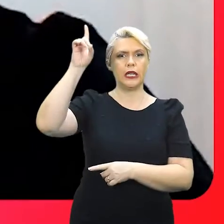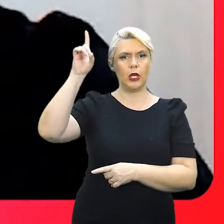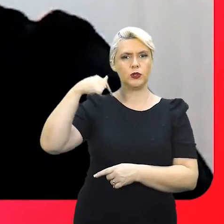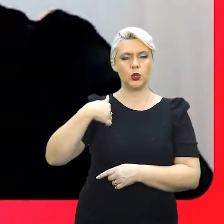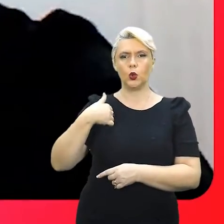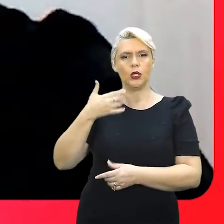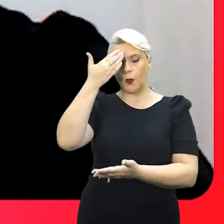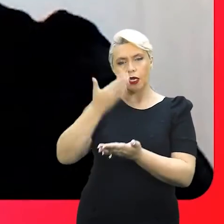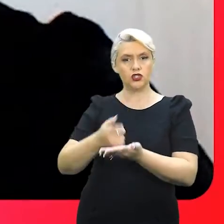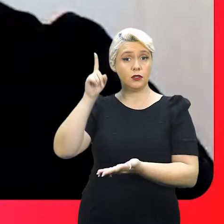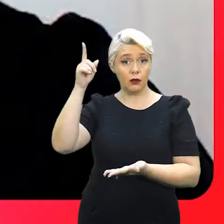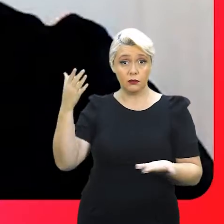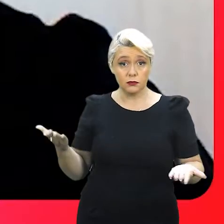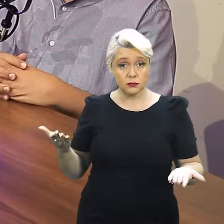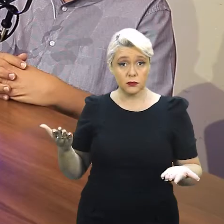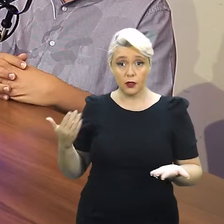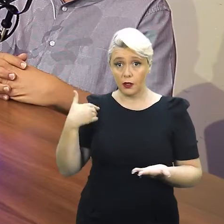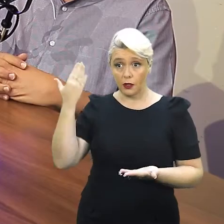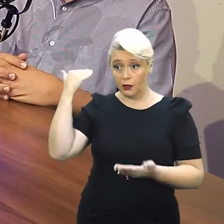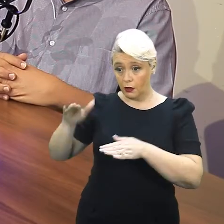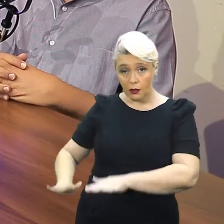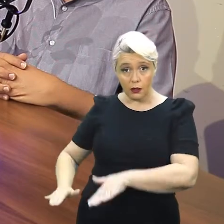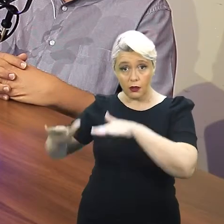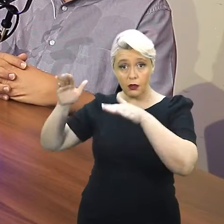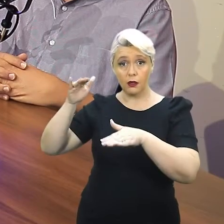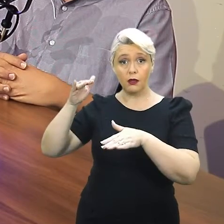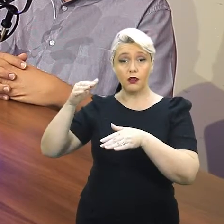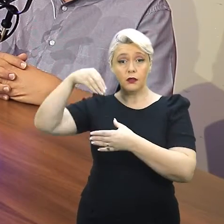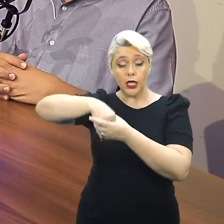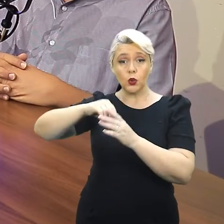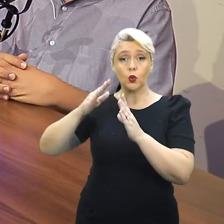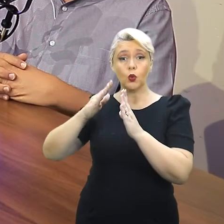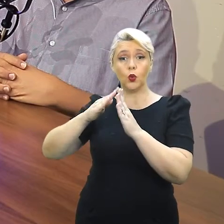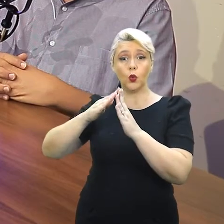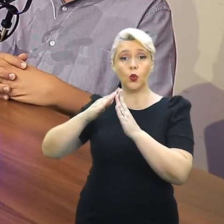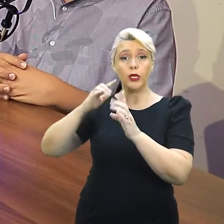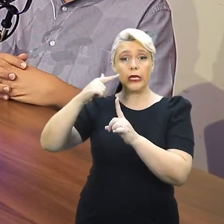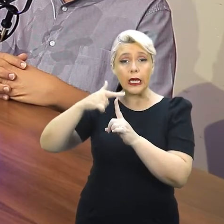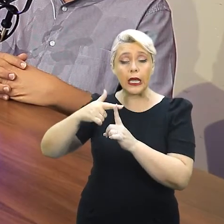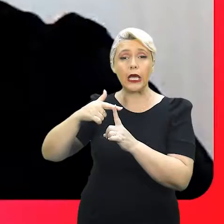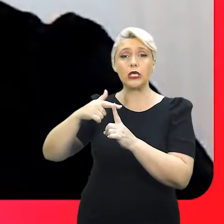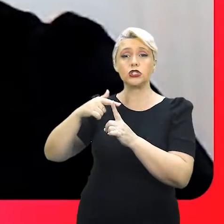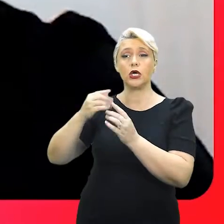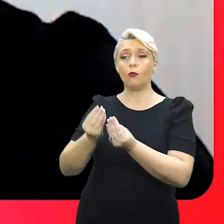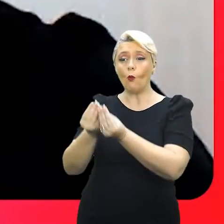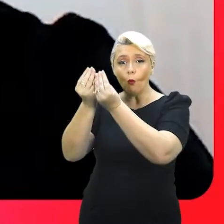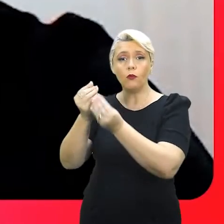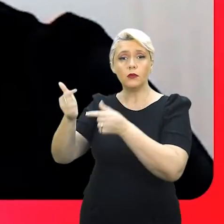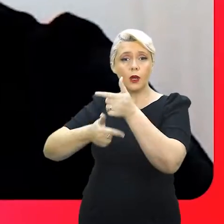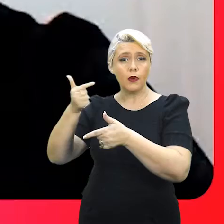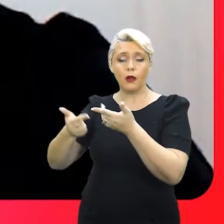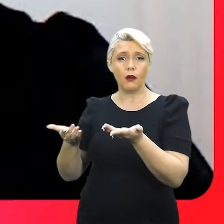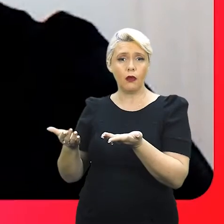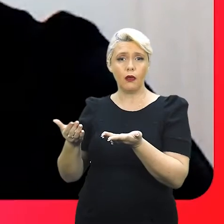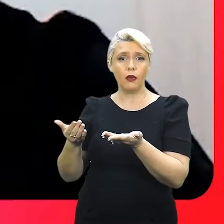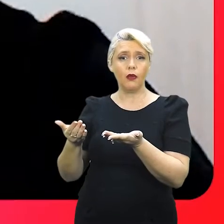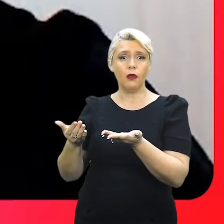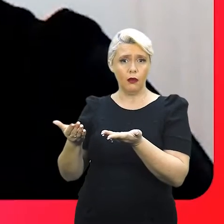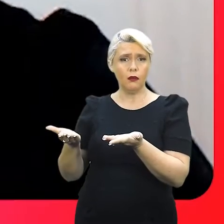tal. Logo eu, que desde menino fui coroinha, fui sacristão, fui seminarista em Brodowski,